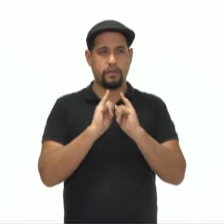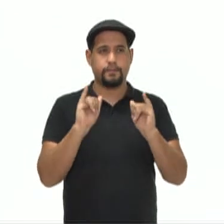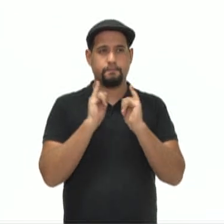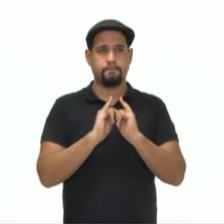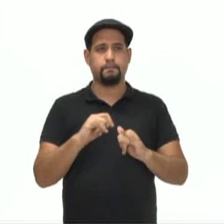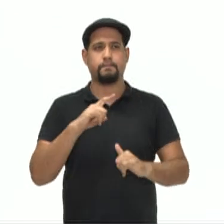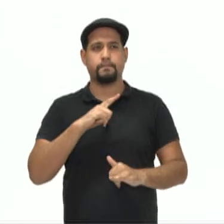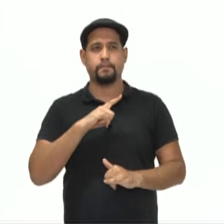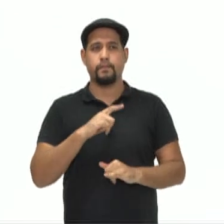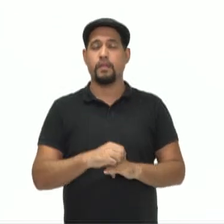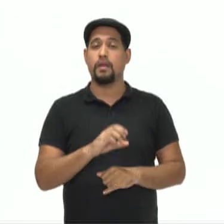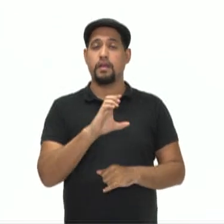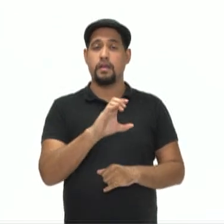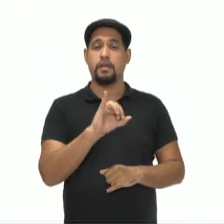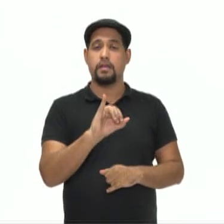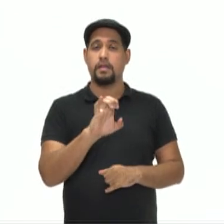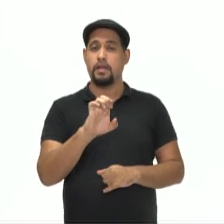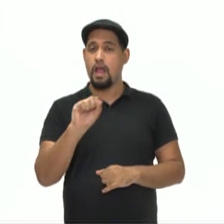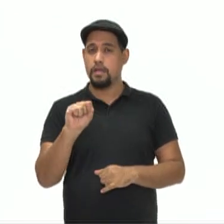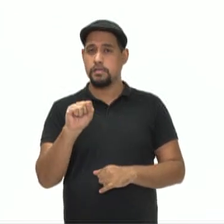CIES, Football